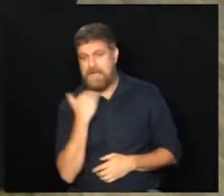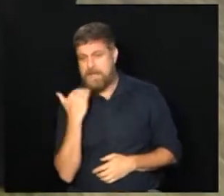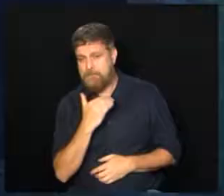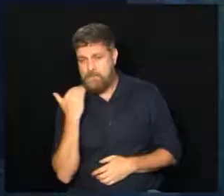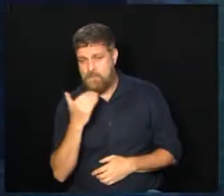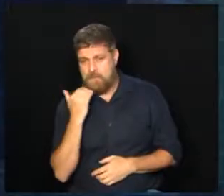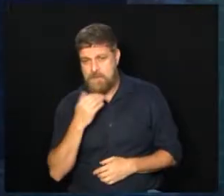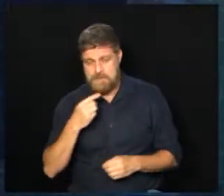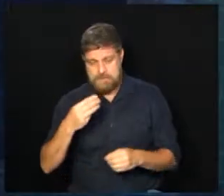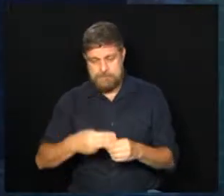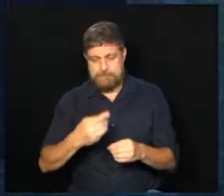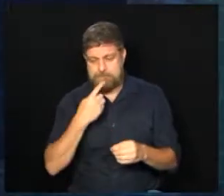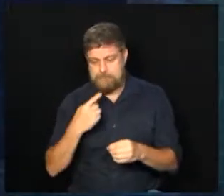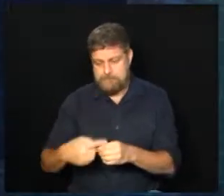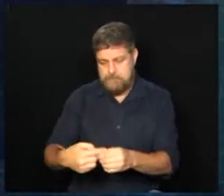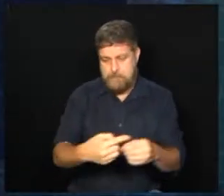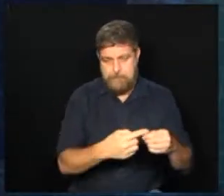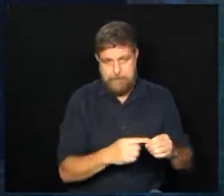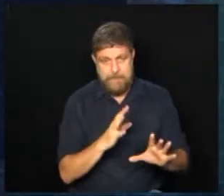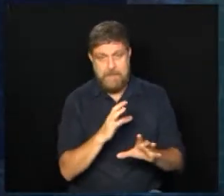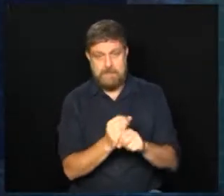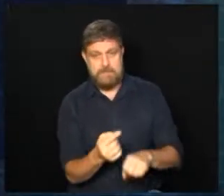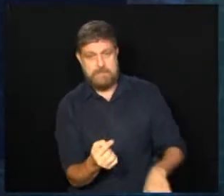devido à Covid-19, são